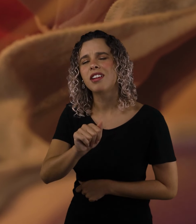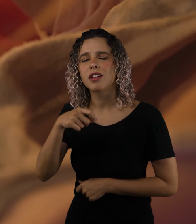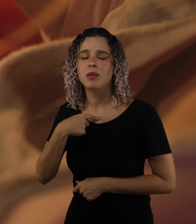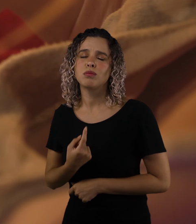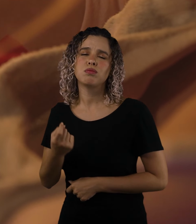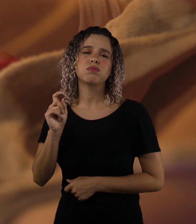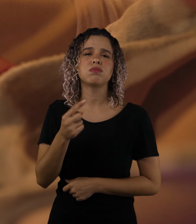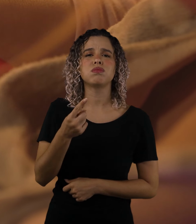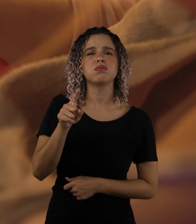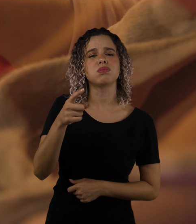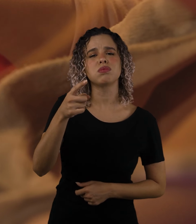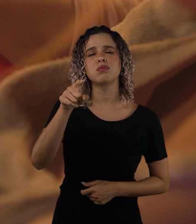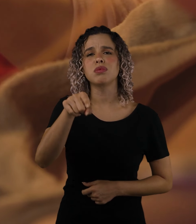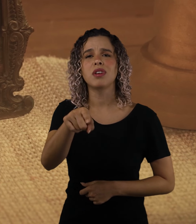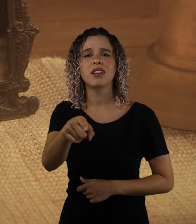going